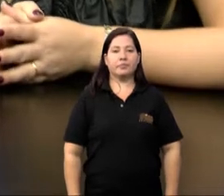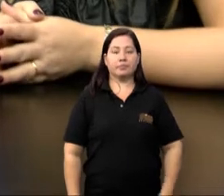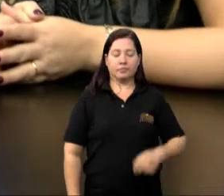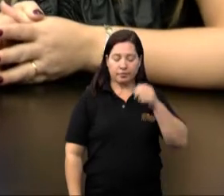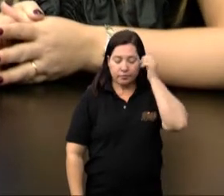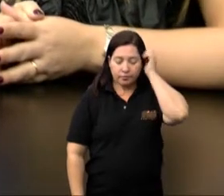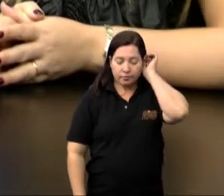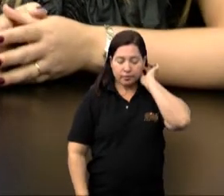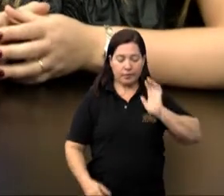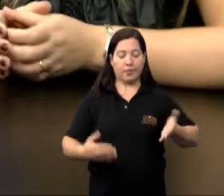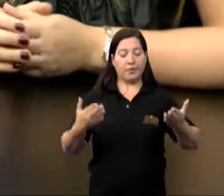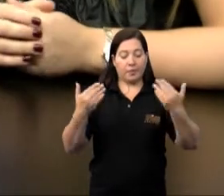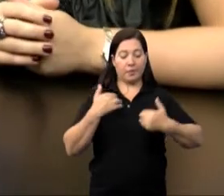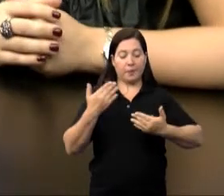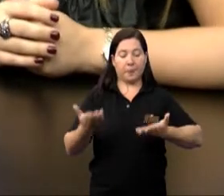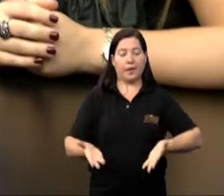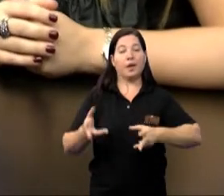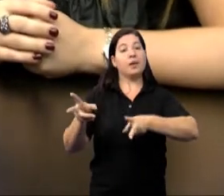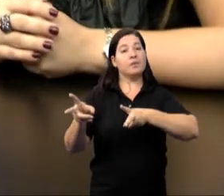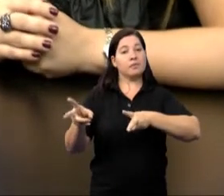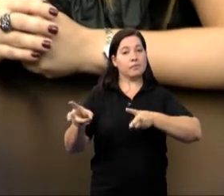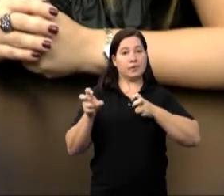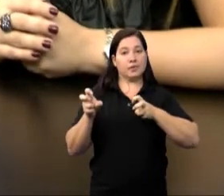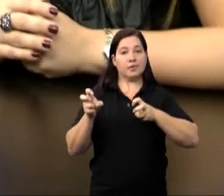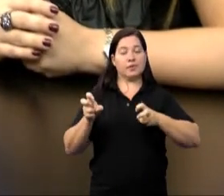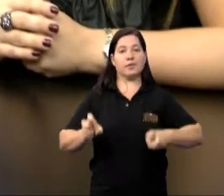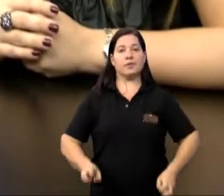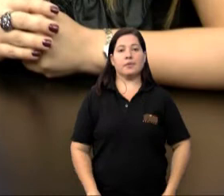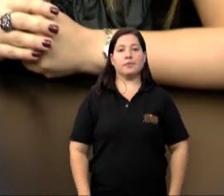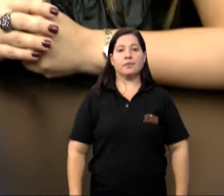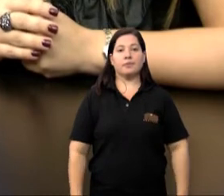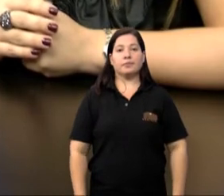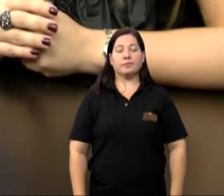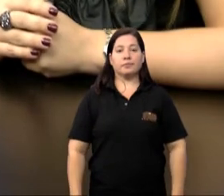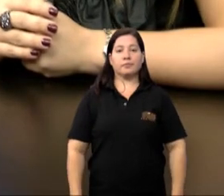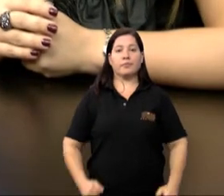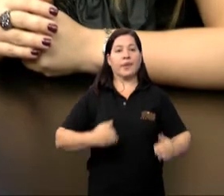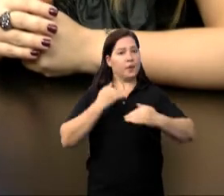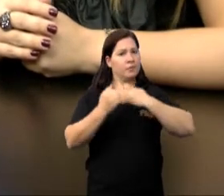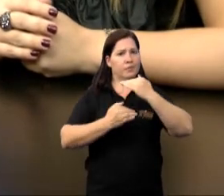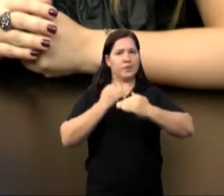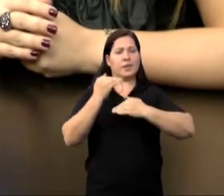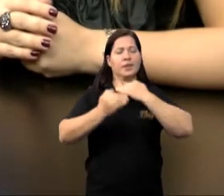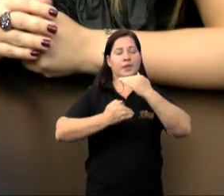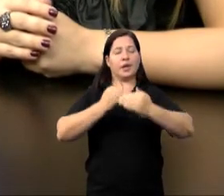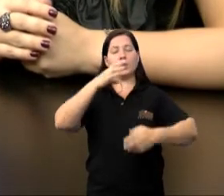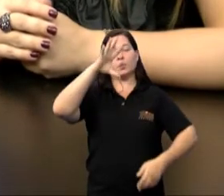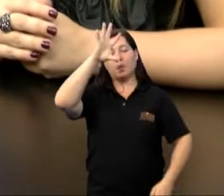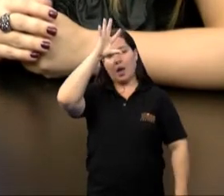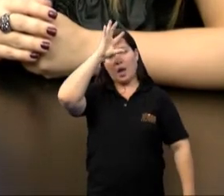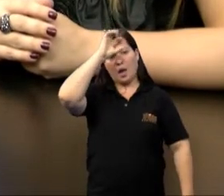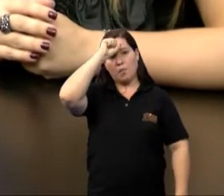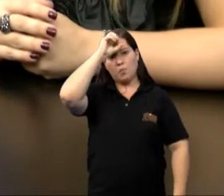Fica claro, pelo menos para mim, ou eu percebo, que o processo de aprendizagem não